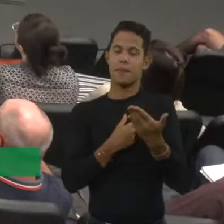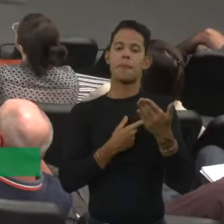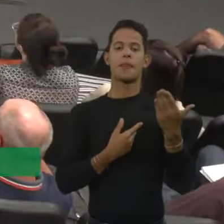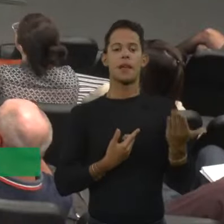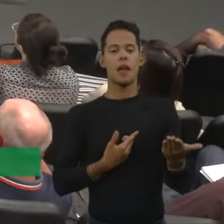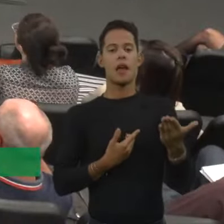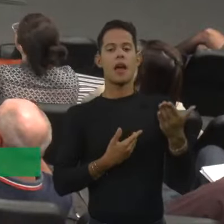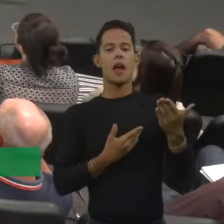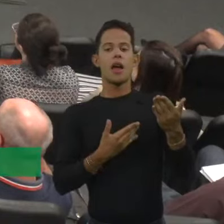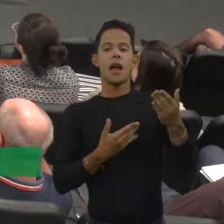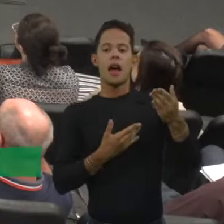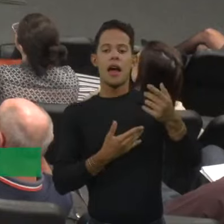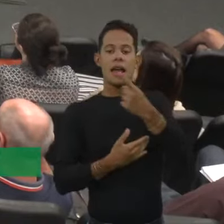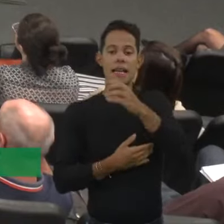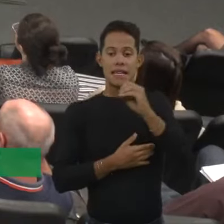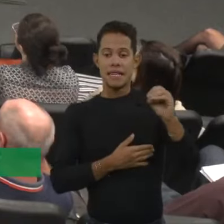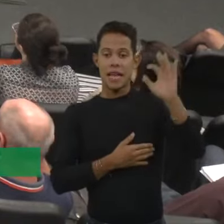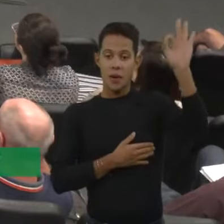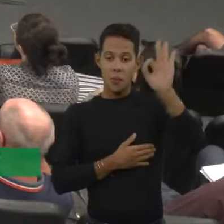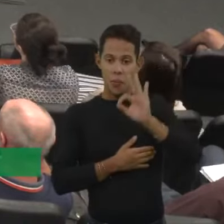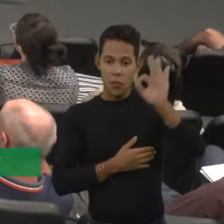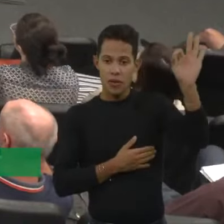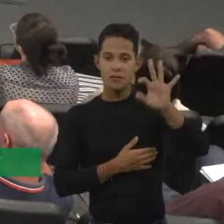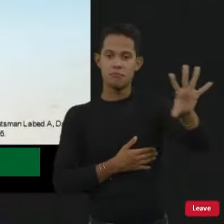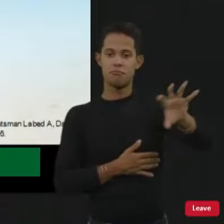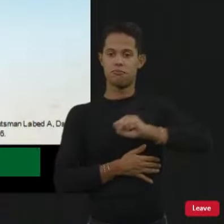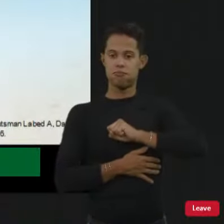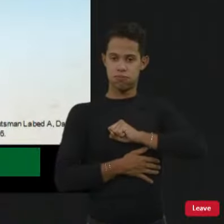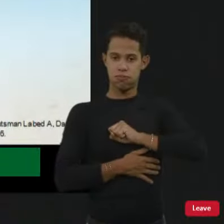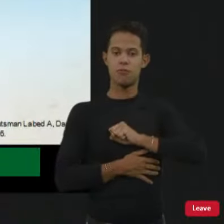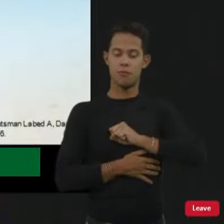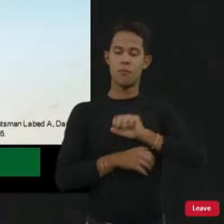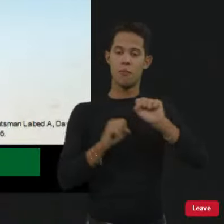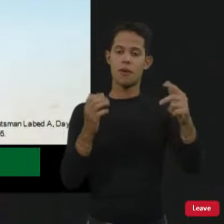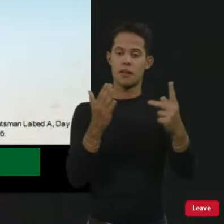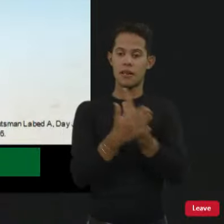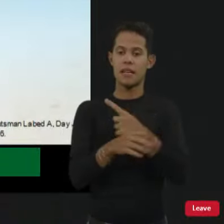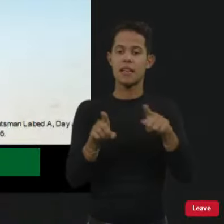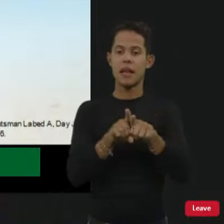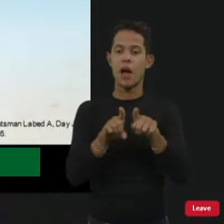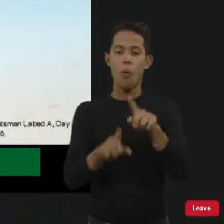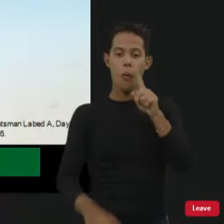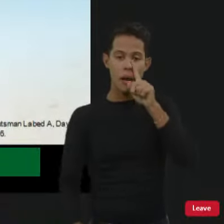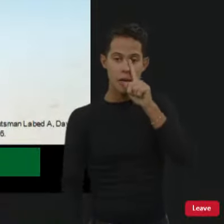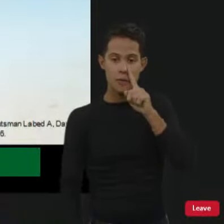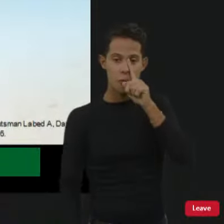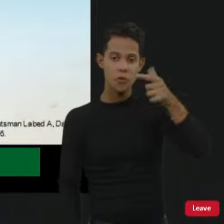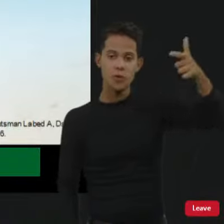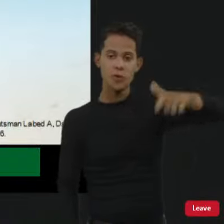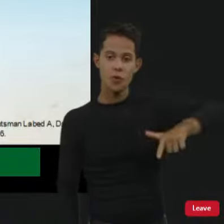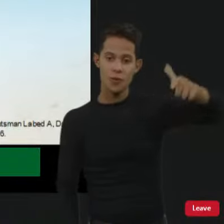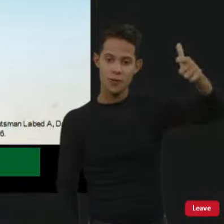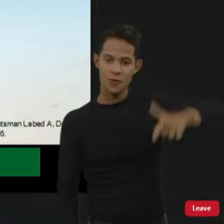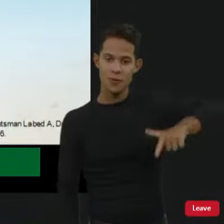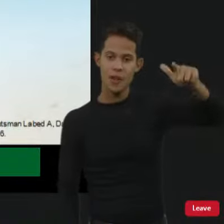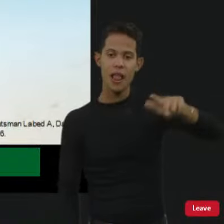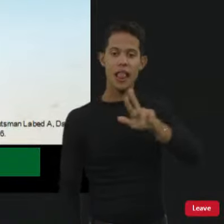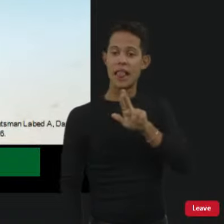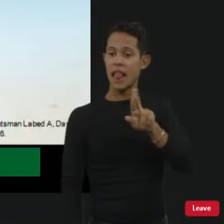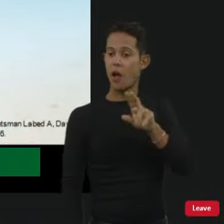é 100%, 100%, e o risco de recorrência não é zero.